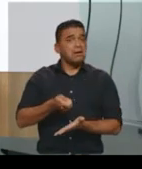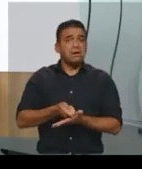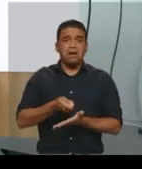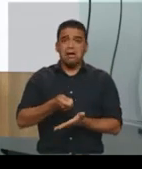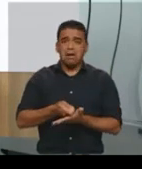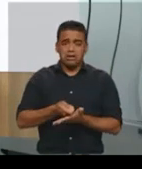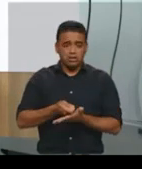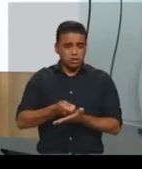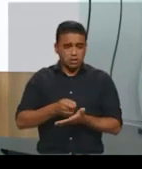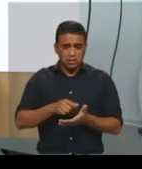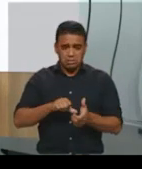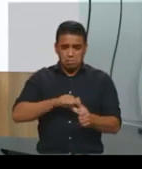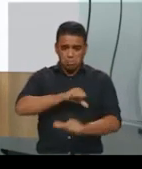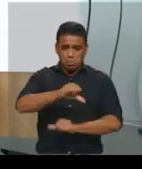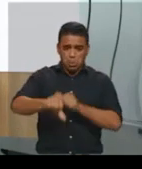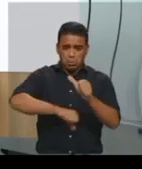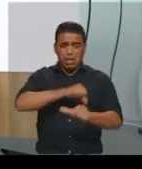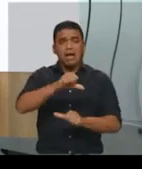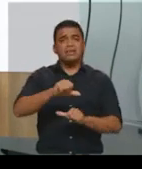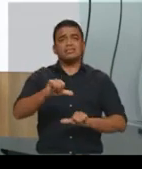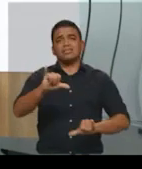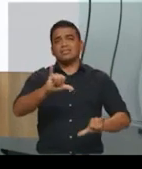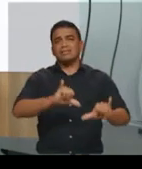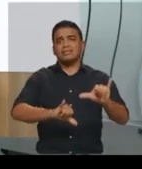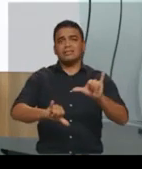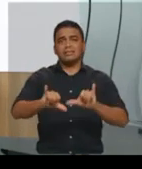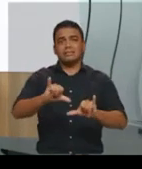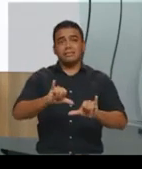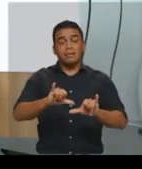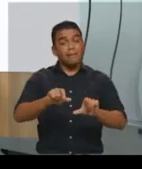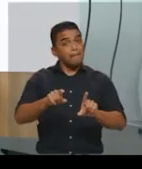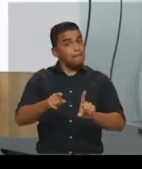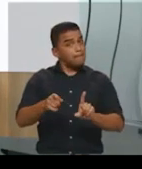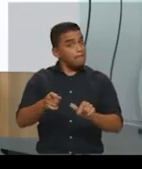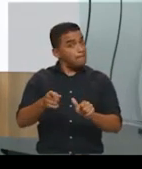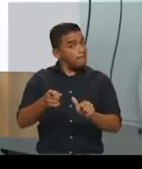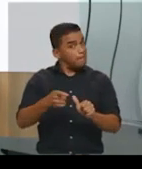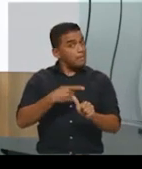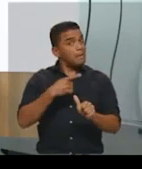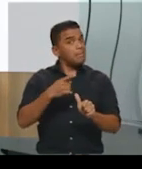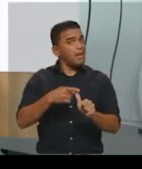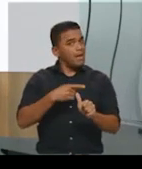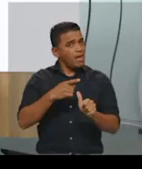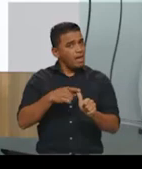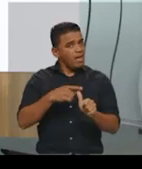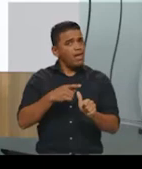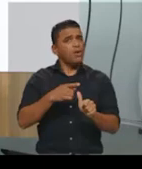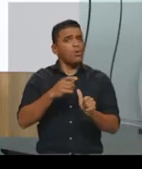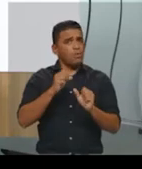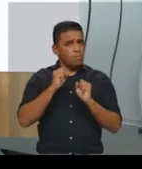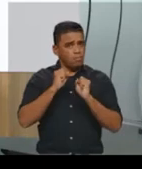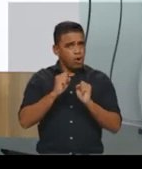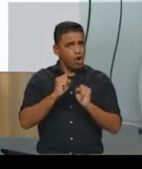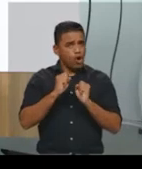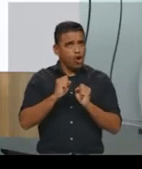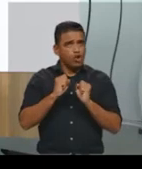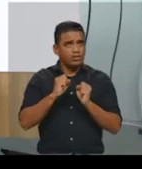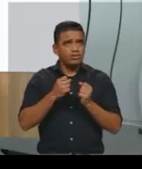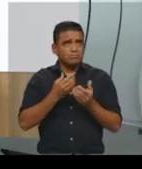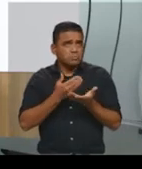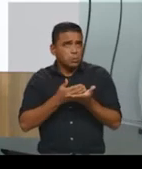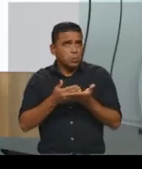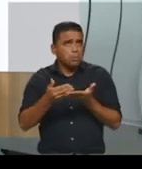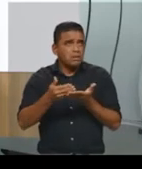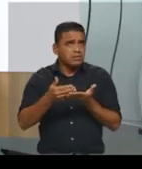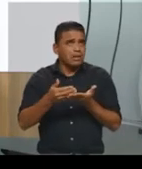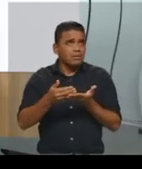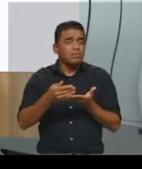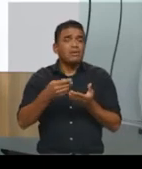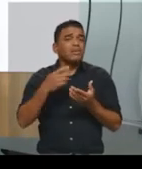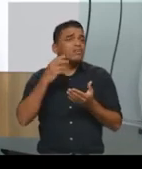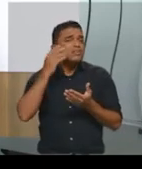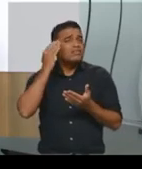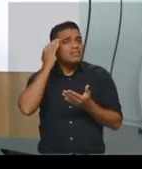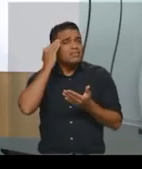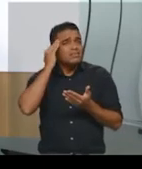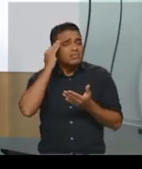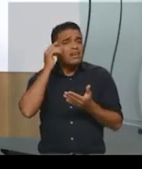uma transformação química, mas é o primeiro passo para conseguirmos entender uma reação